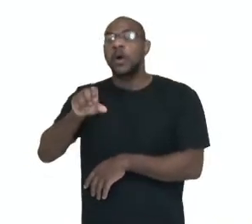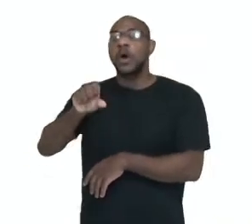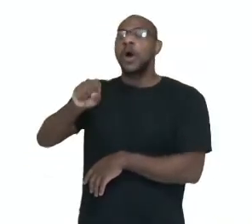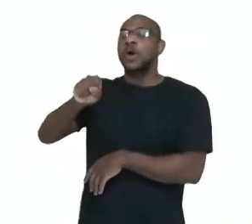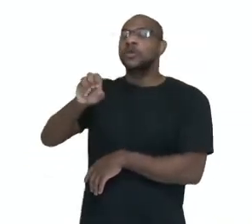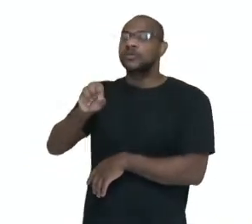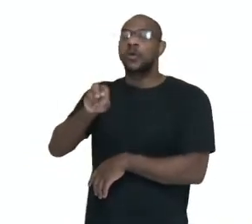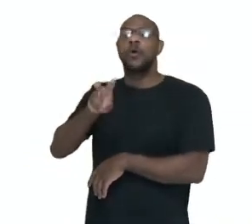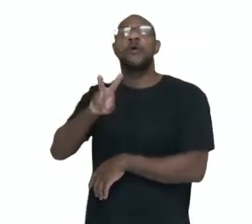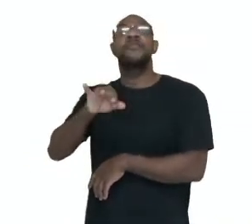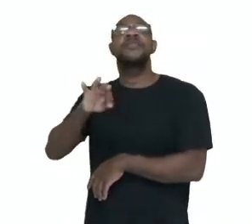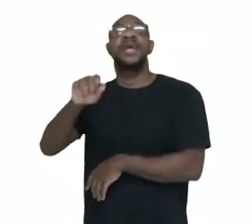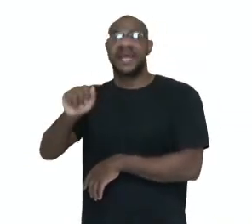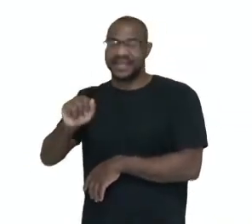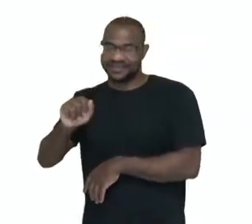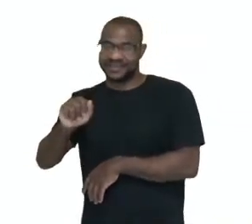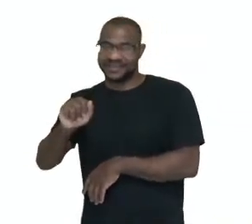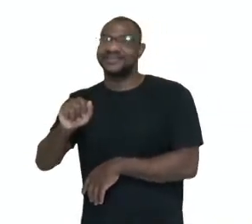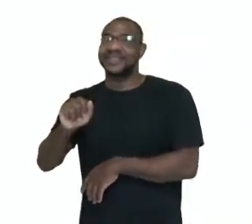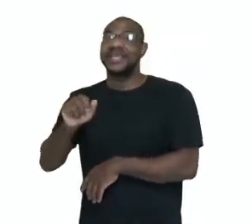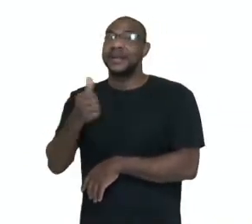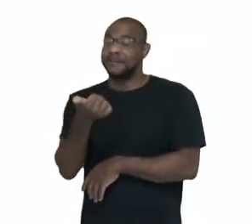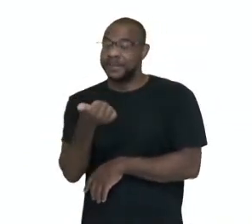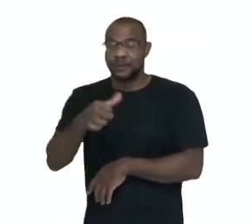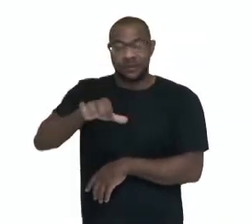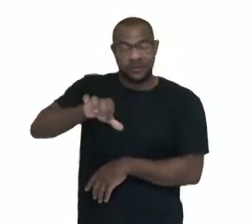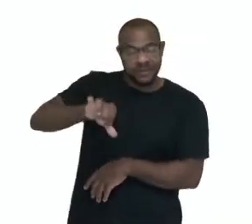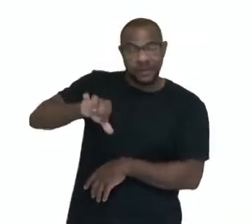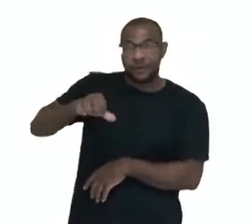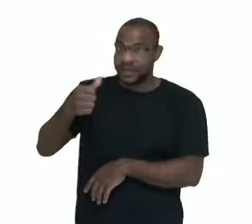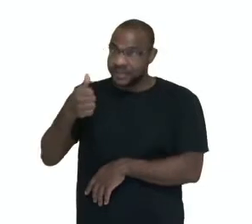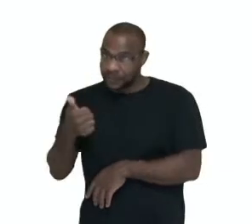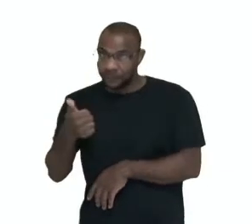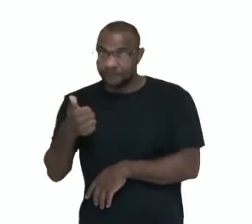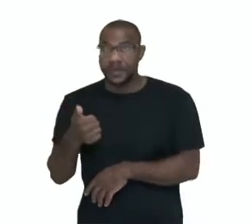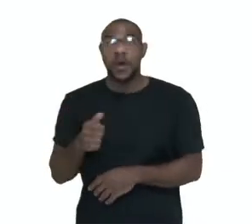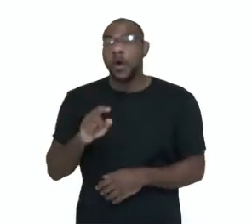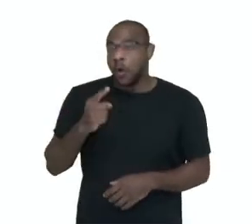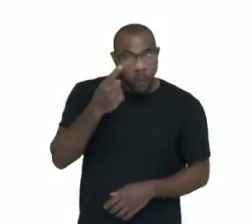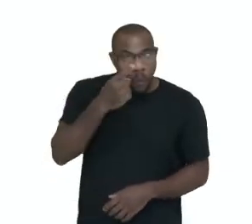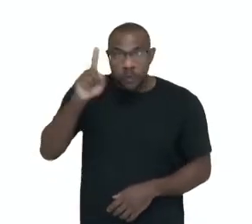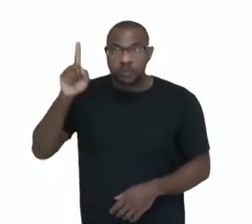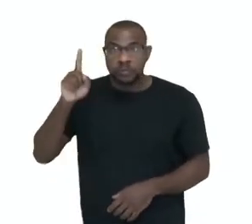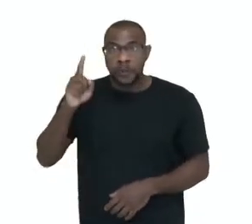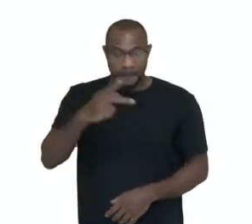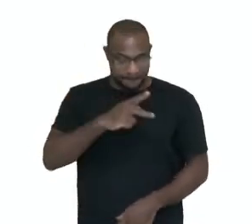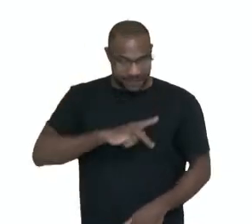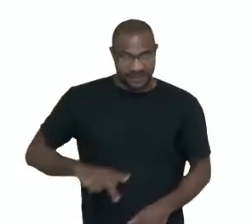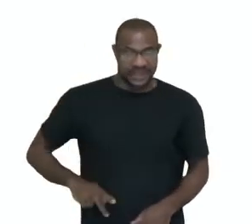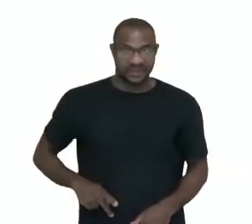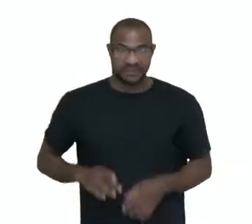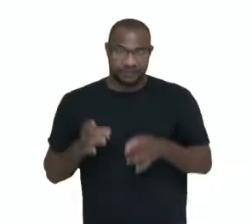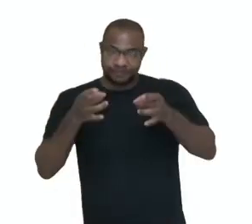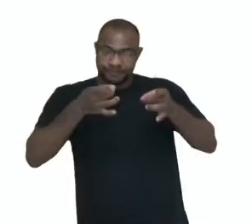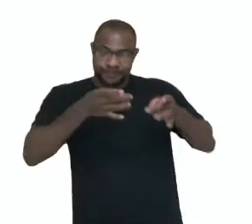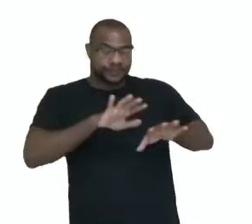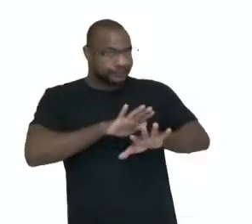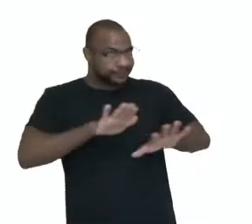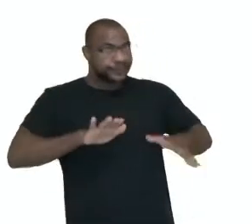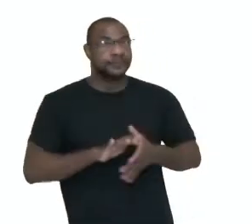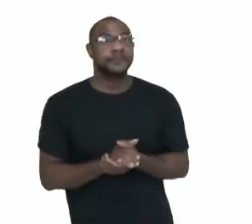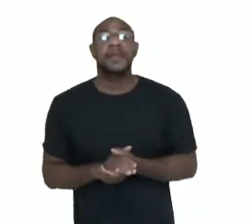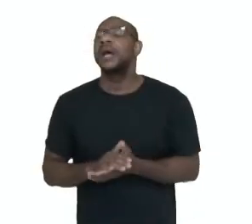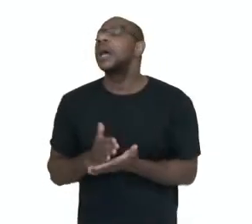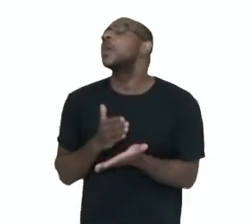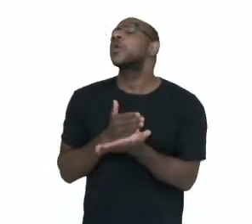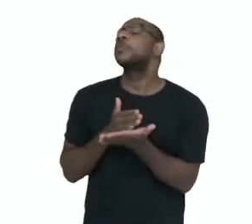1991, onde o último presidente sai de cena. Após este fim, logicamente, mudanças